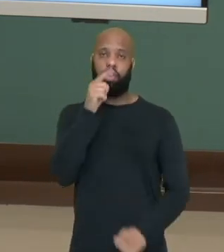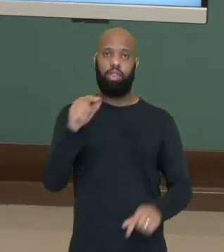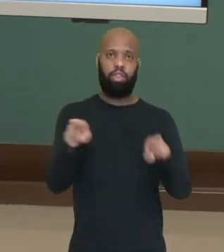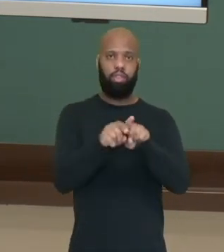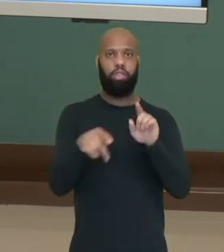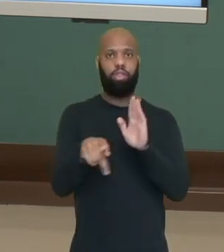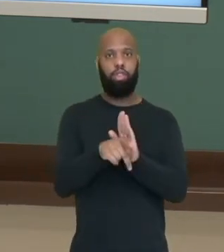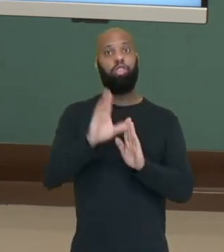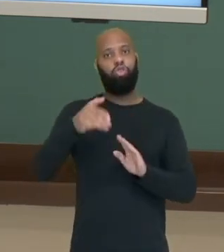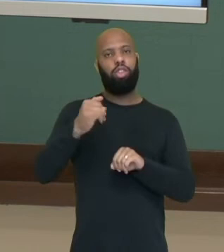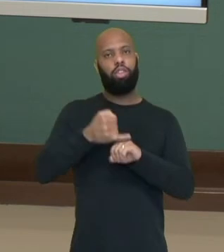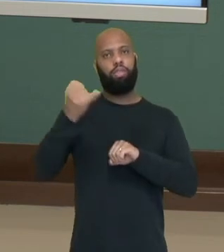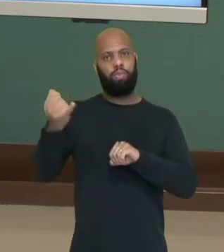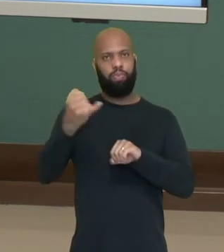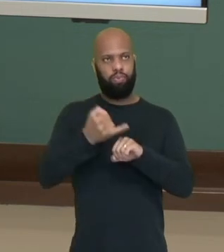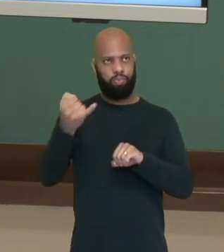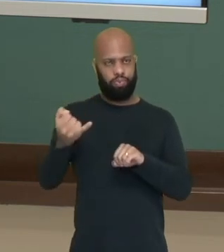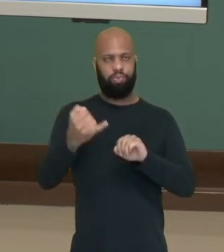componente iônico.